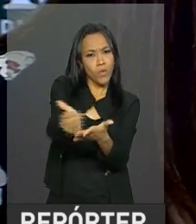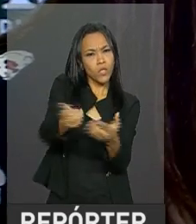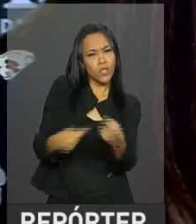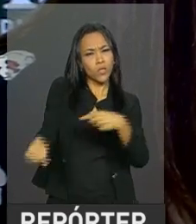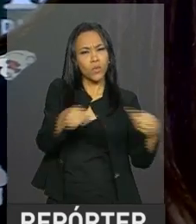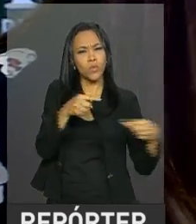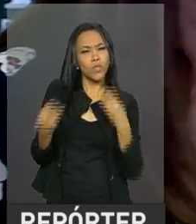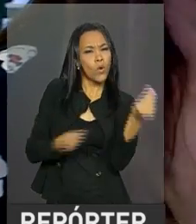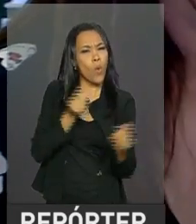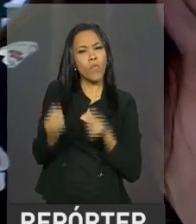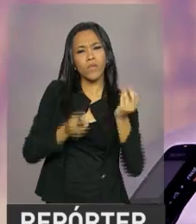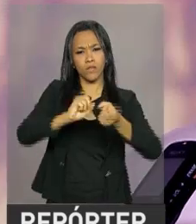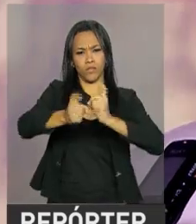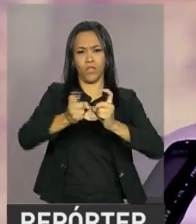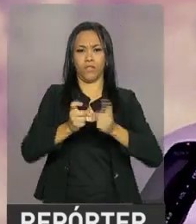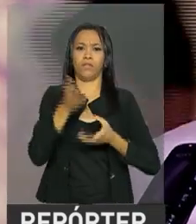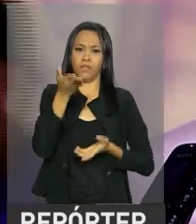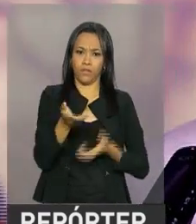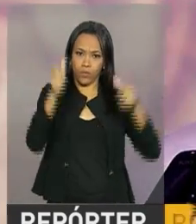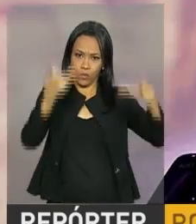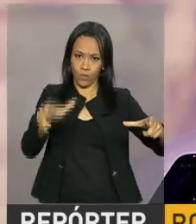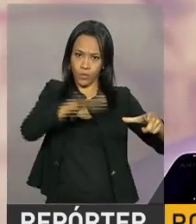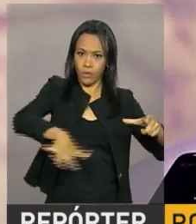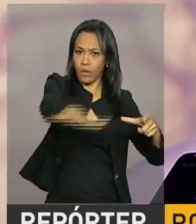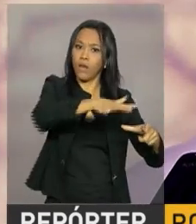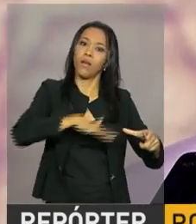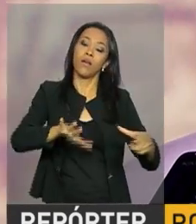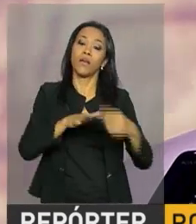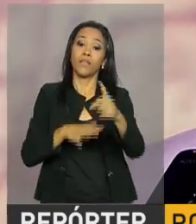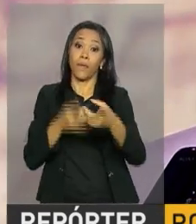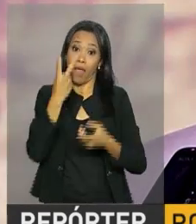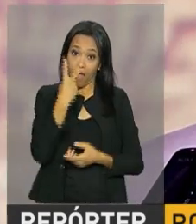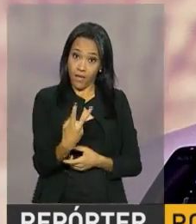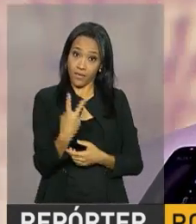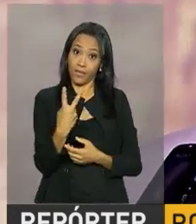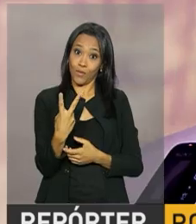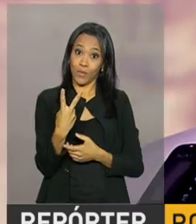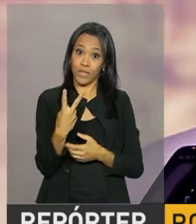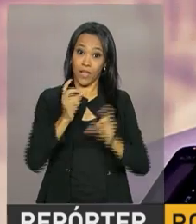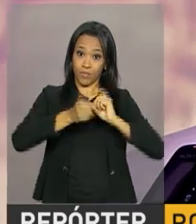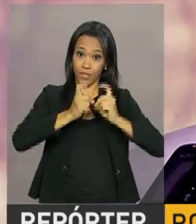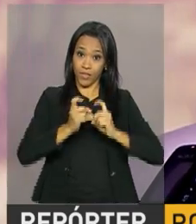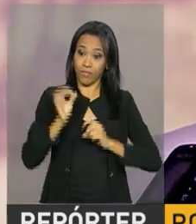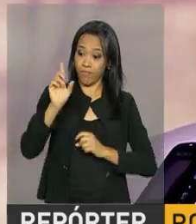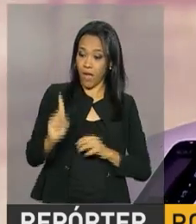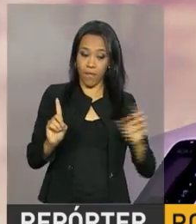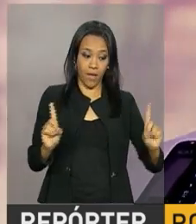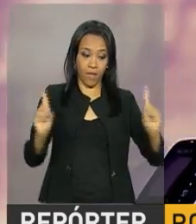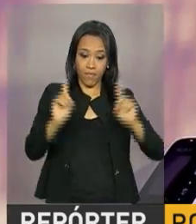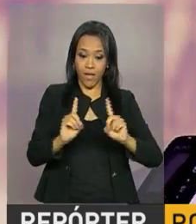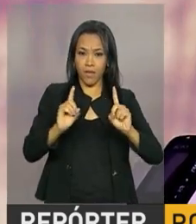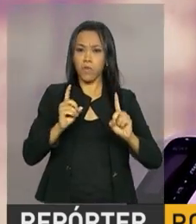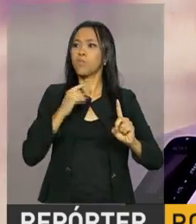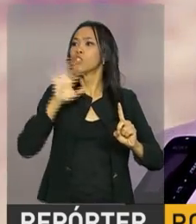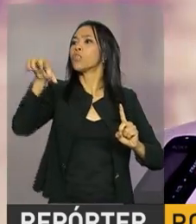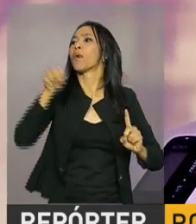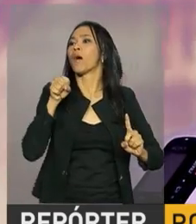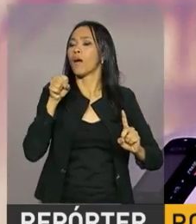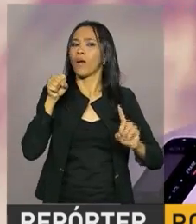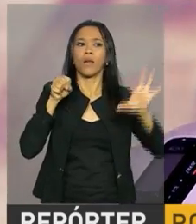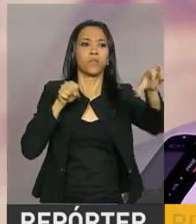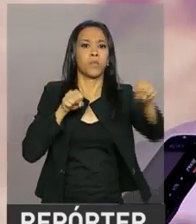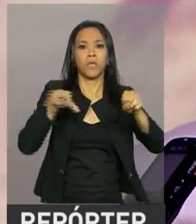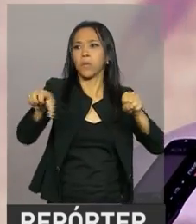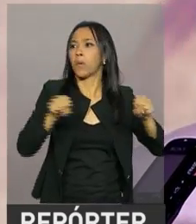Como será a nova administração Essa gestão compartilhada é que você não vai precisar buscar um órgão aqui um